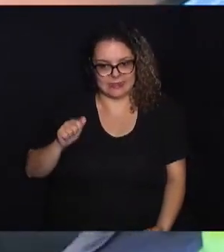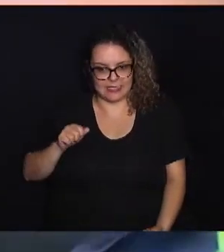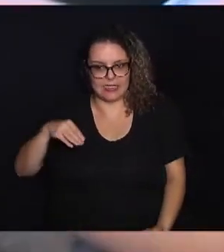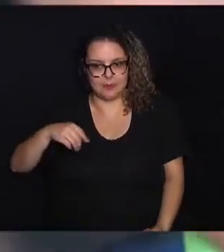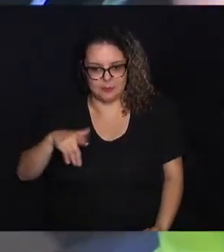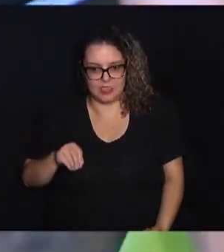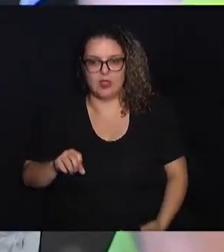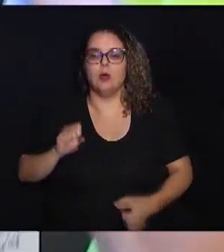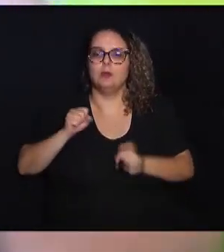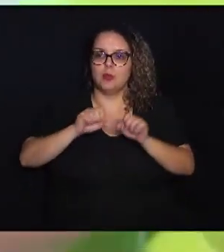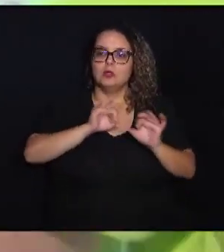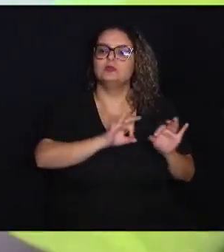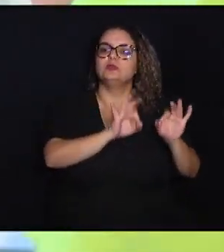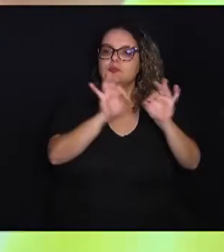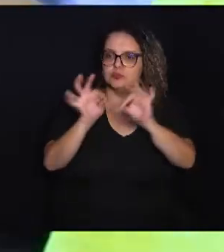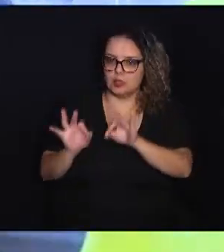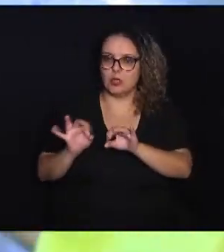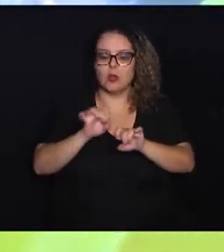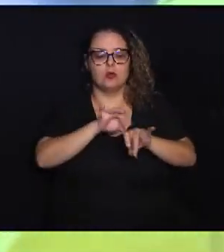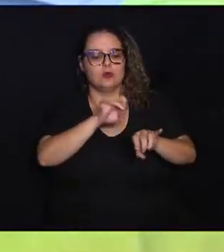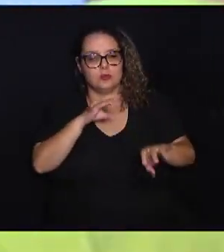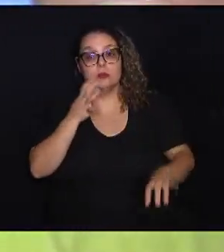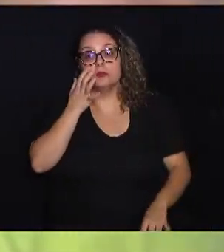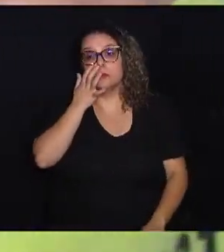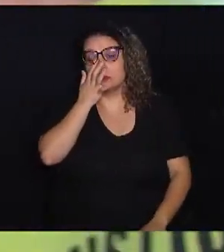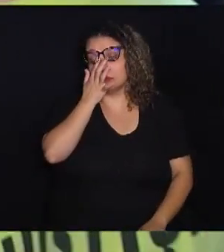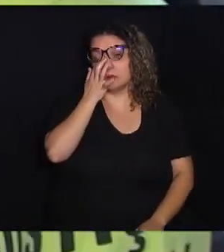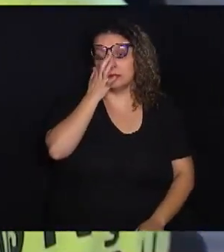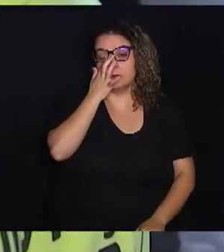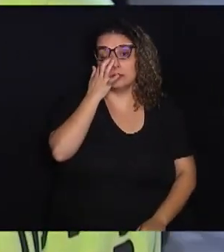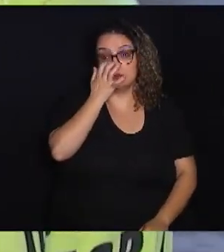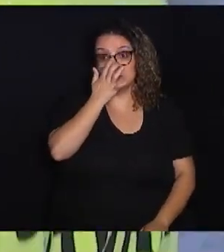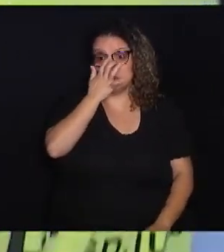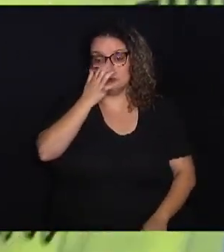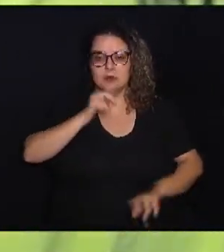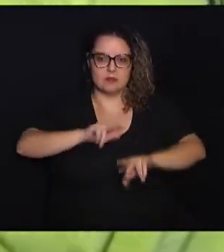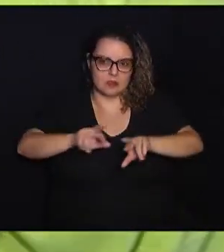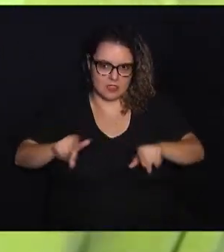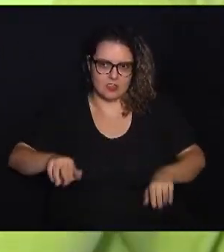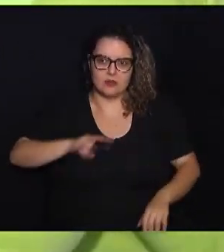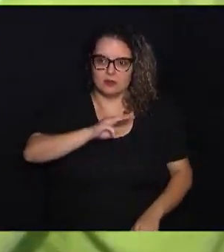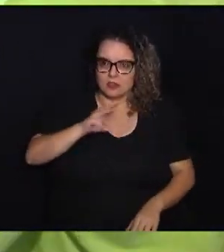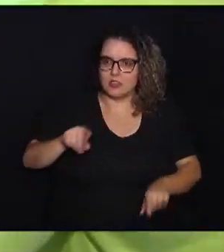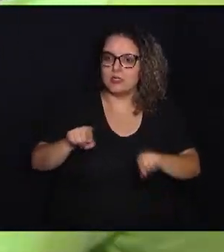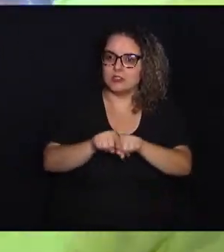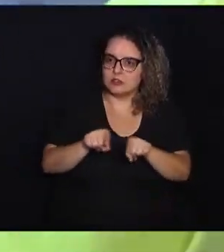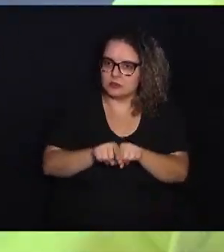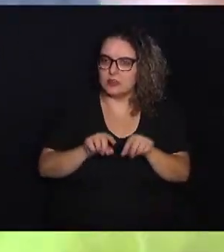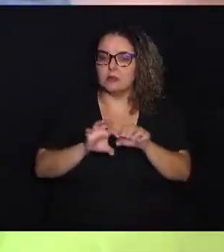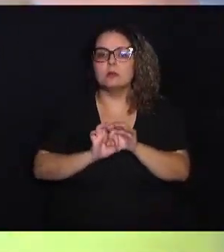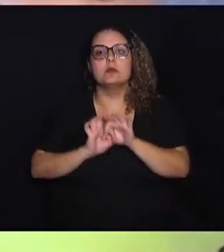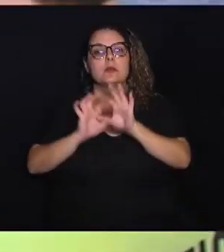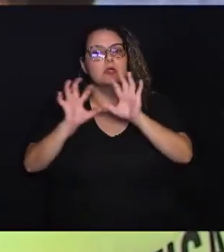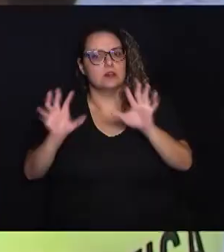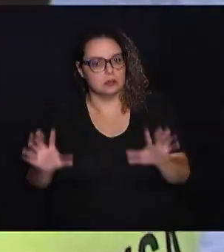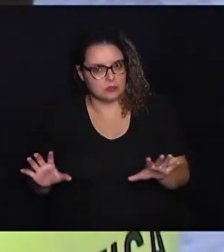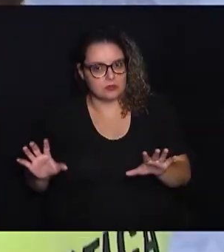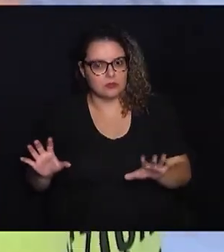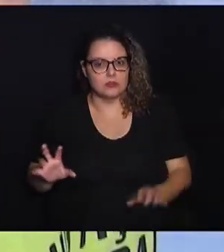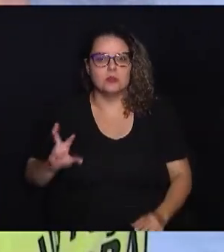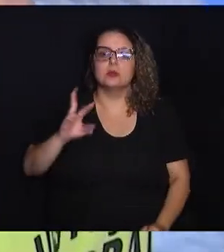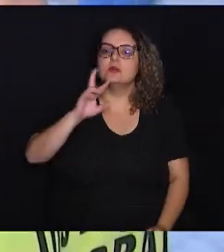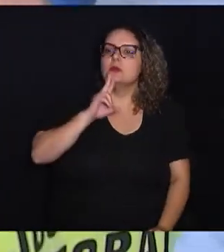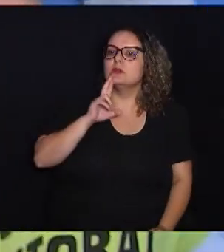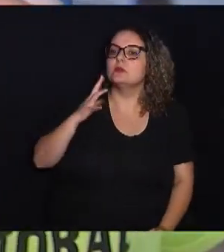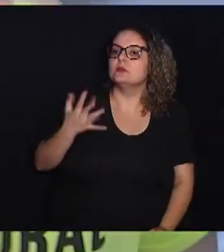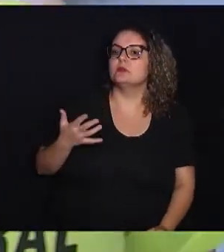um acompanhamento online. A gente sabe que tem diversos outros sites que também disponibilizam, né, os resultados,